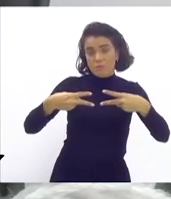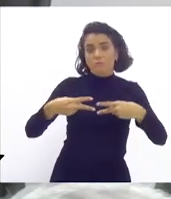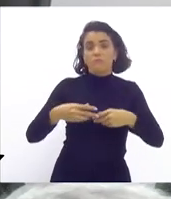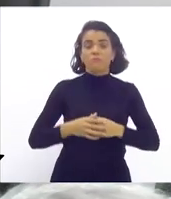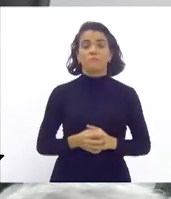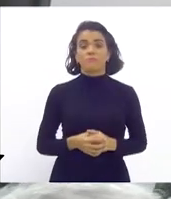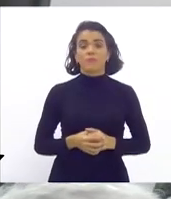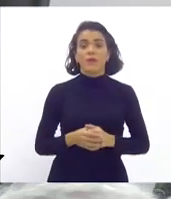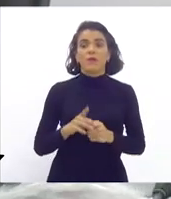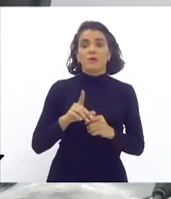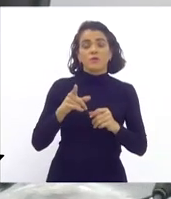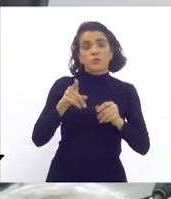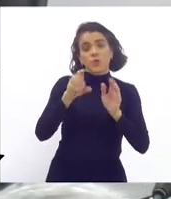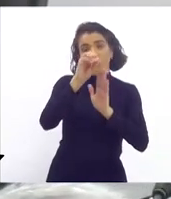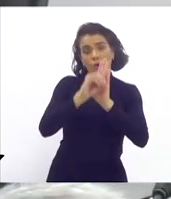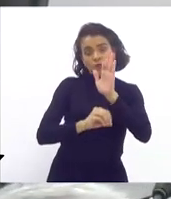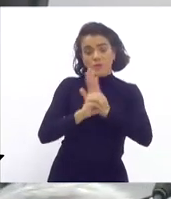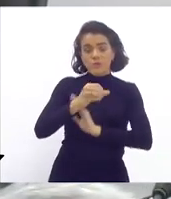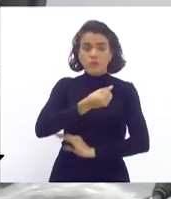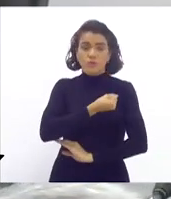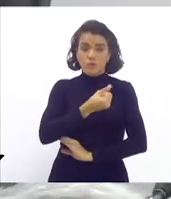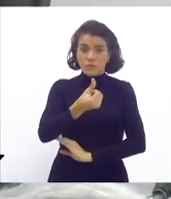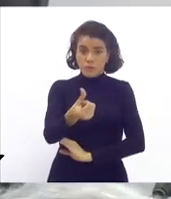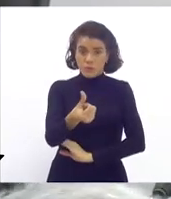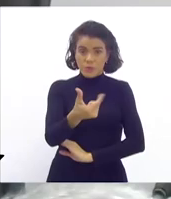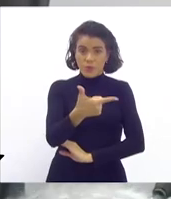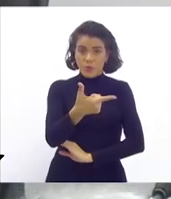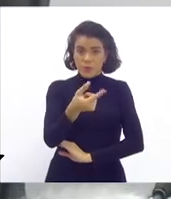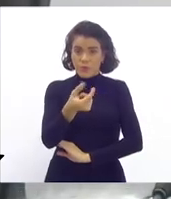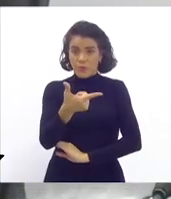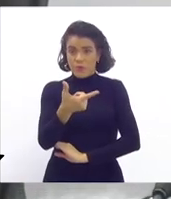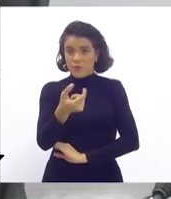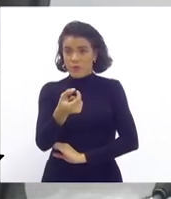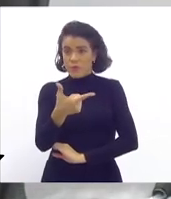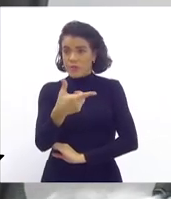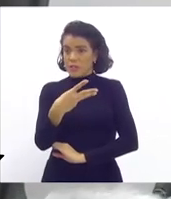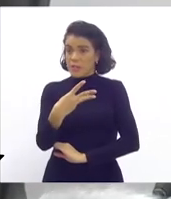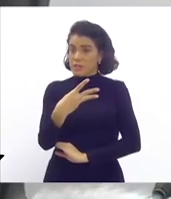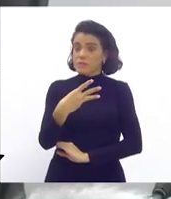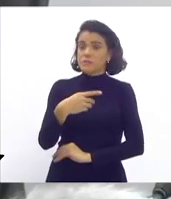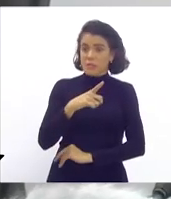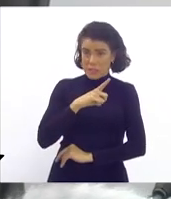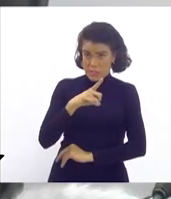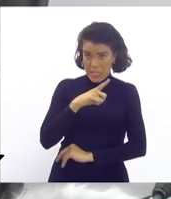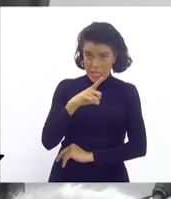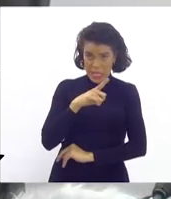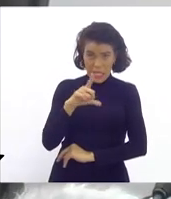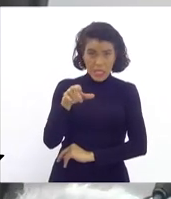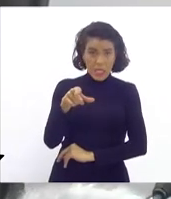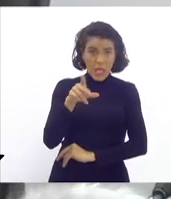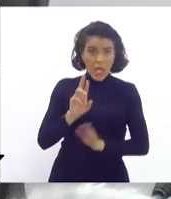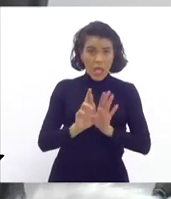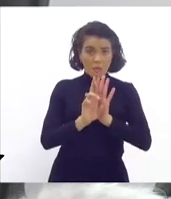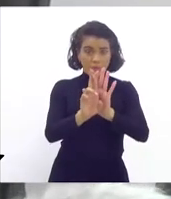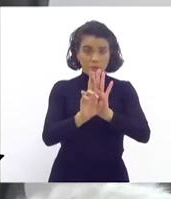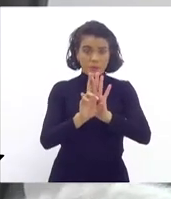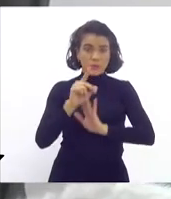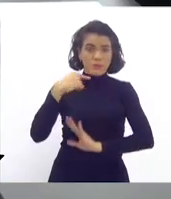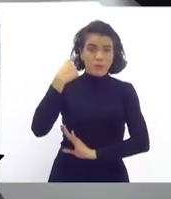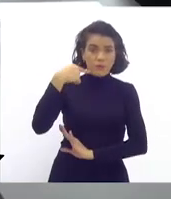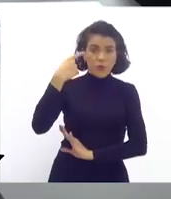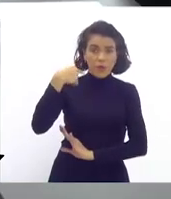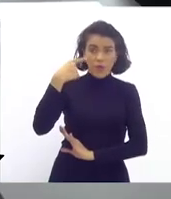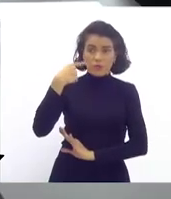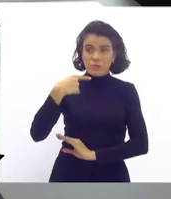cumprimento aos requerimentos constantes no Ofício 6 de 2023 tem algum representante do escritório whcs aqui